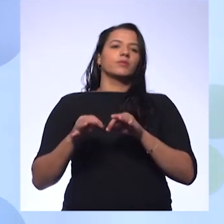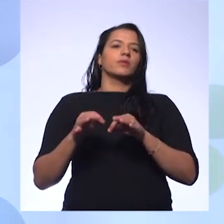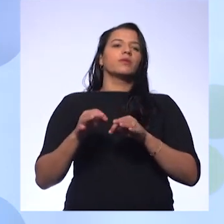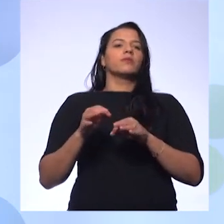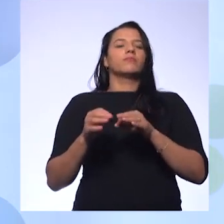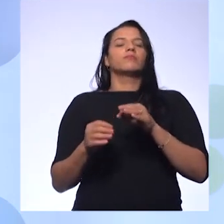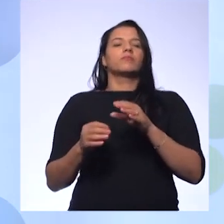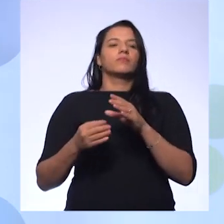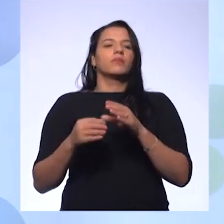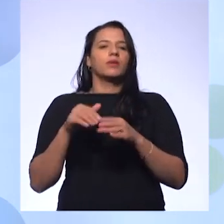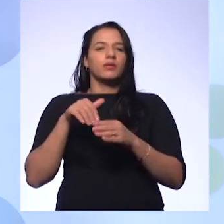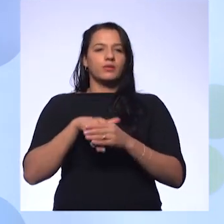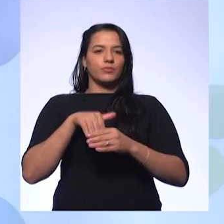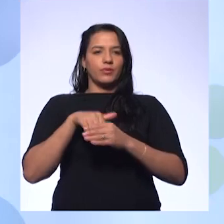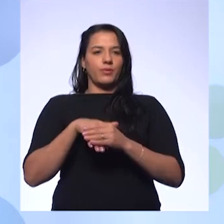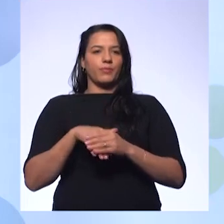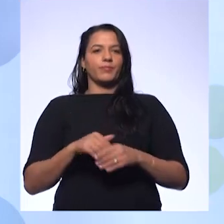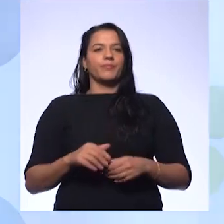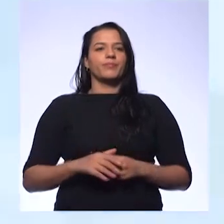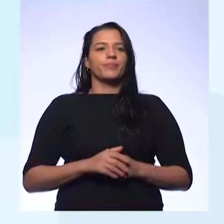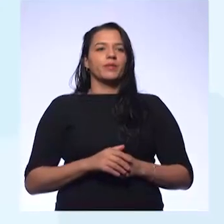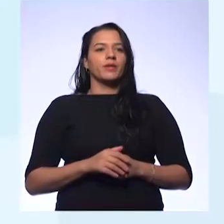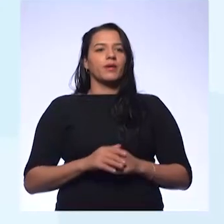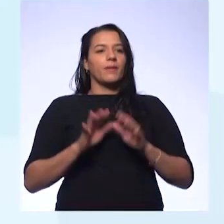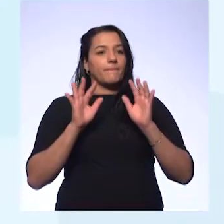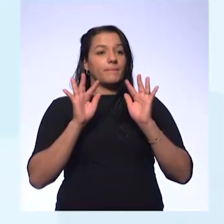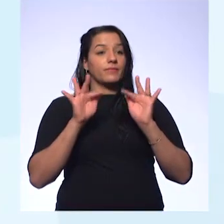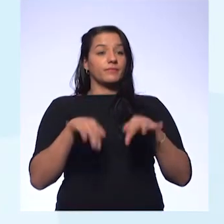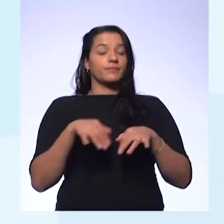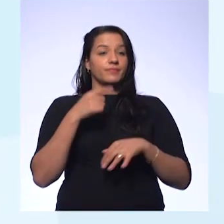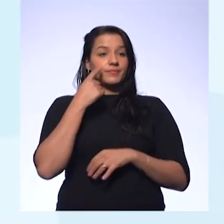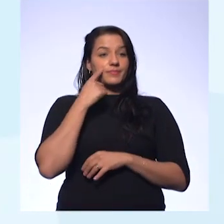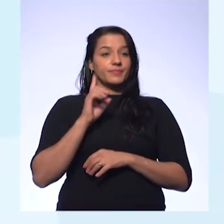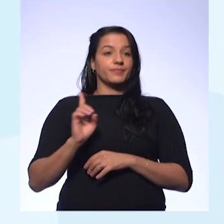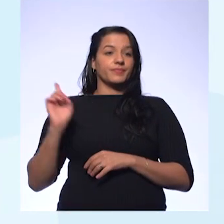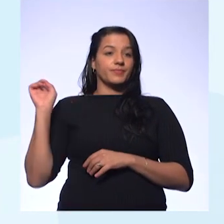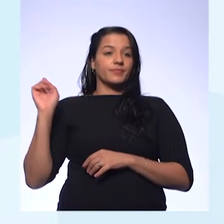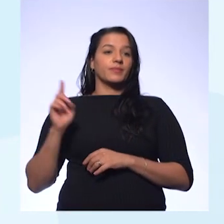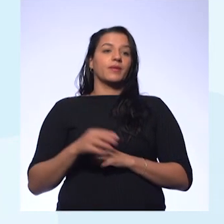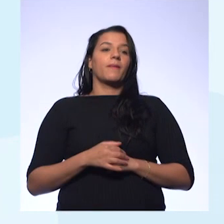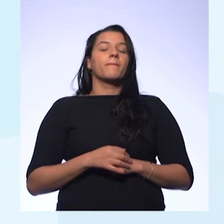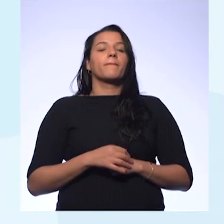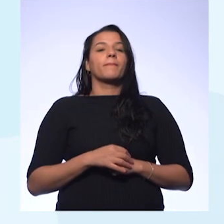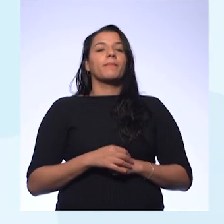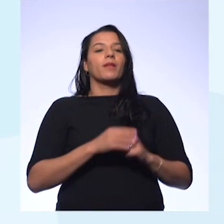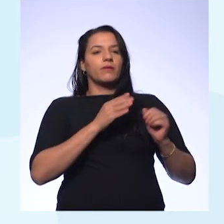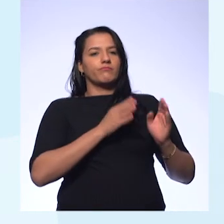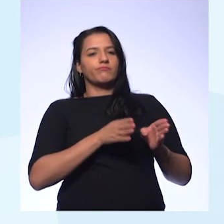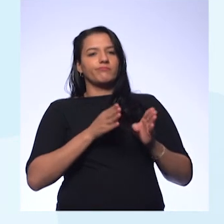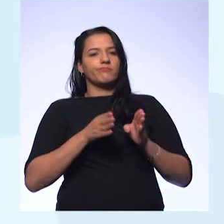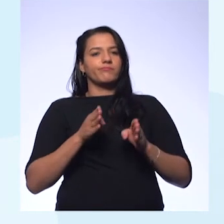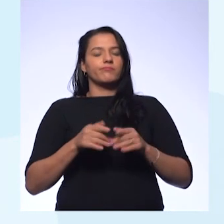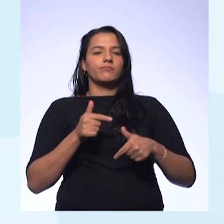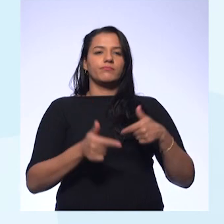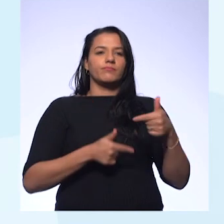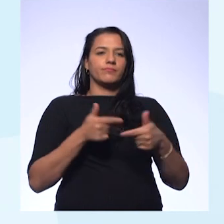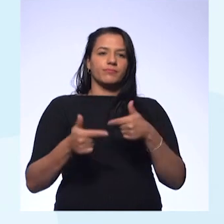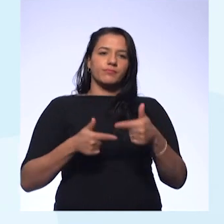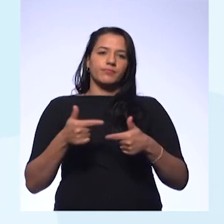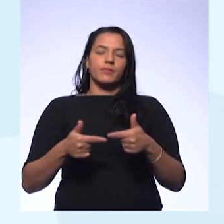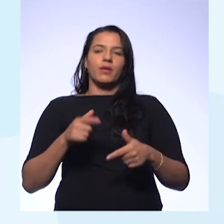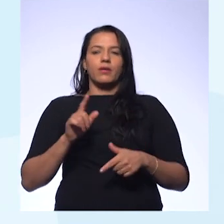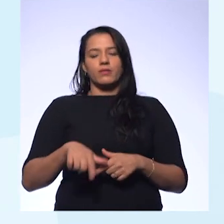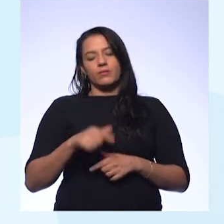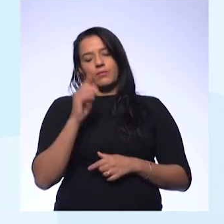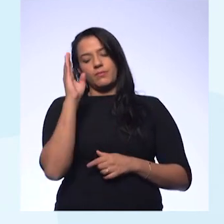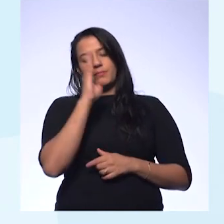para organizar as eleições. E para finalizar lá a nossa tela, pautas trabalhistas, né? O Brasil estava com uma,